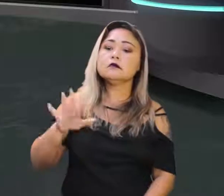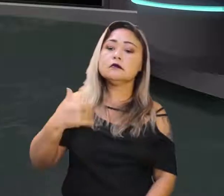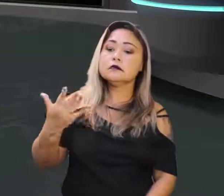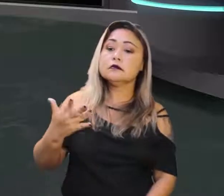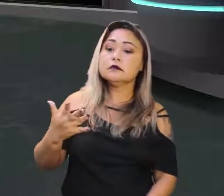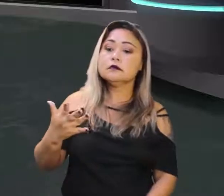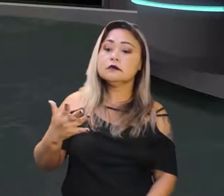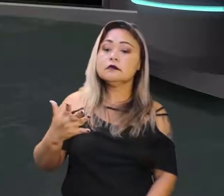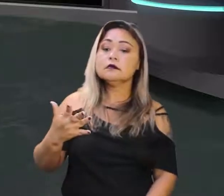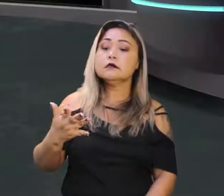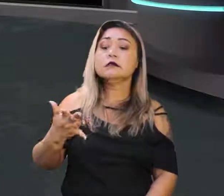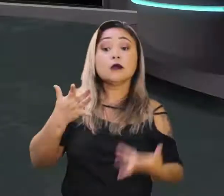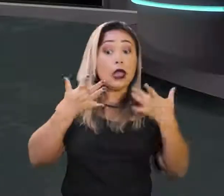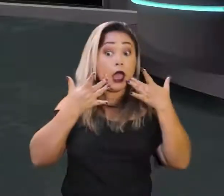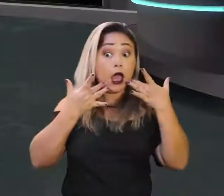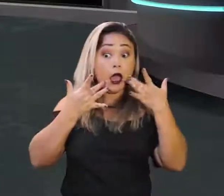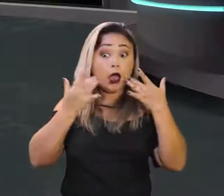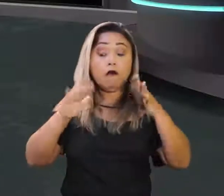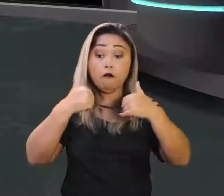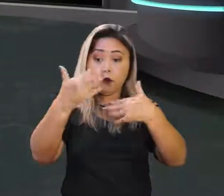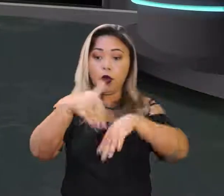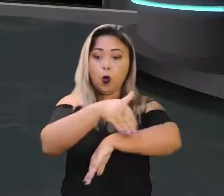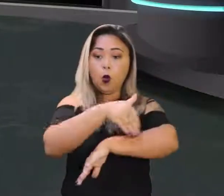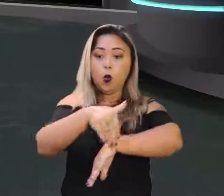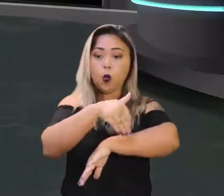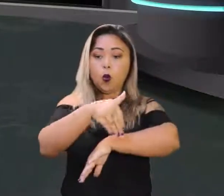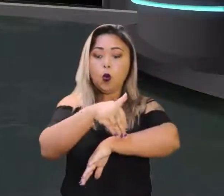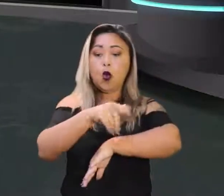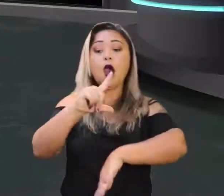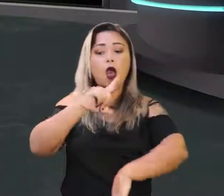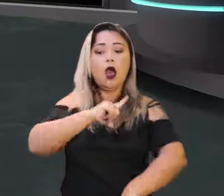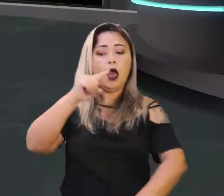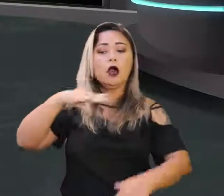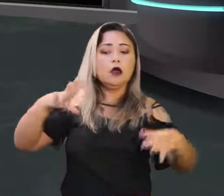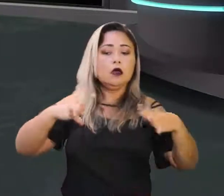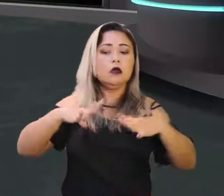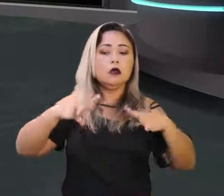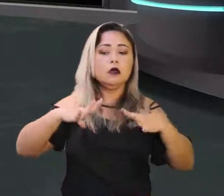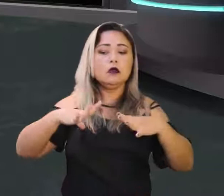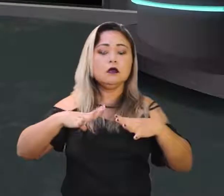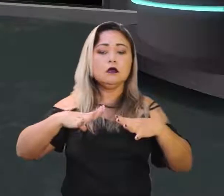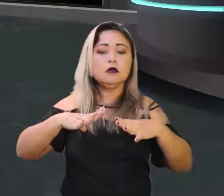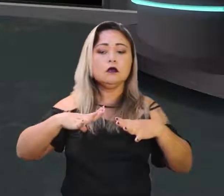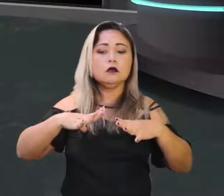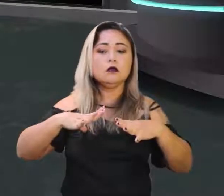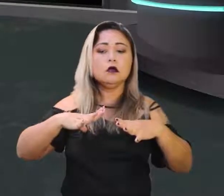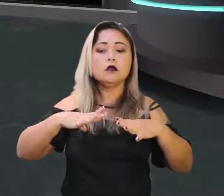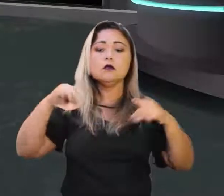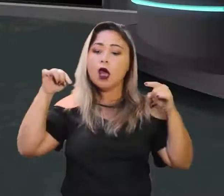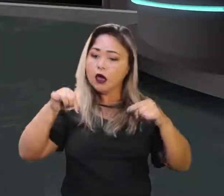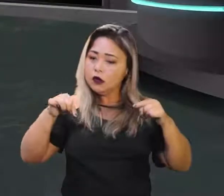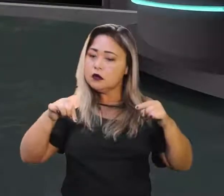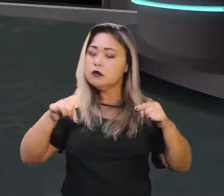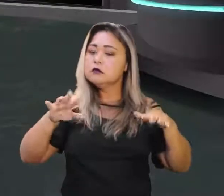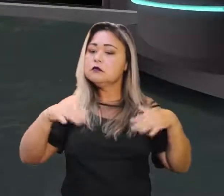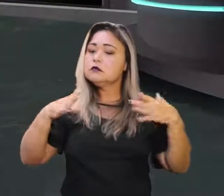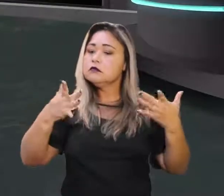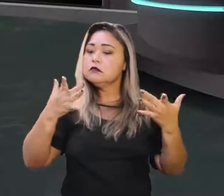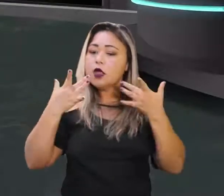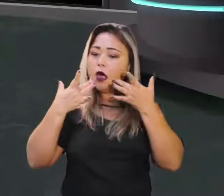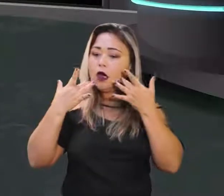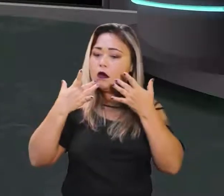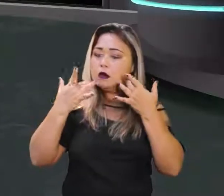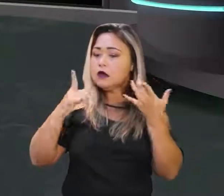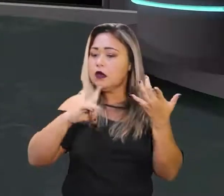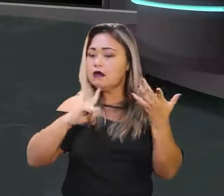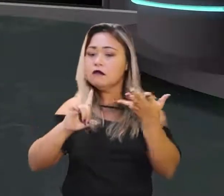de que o teatro foi para a rua, mas há na cidade ainda o espaço físico, né? O teatro nós temos